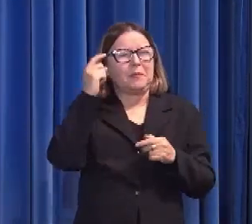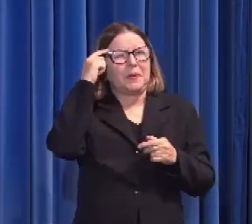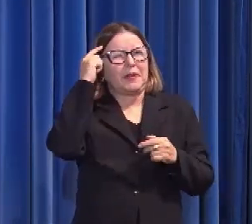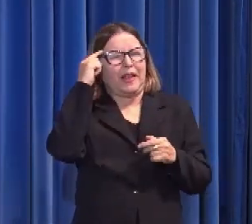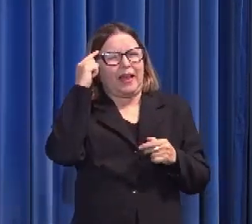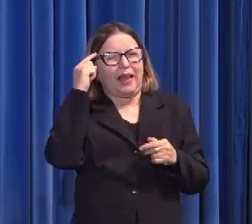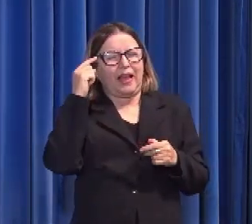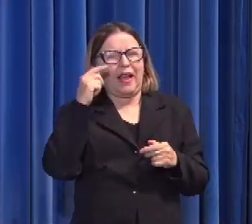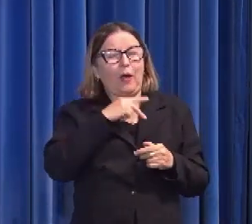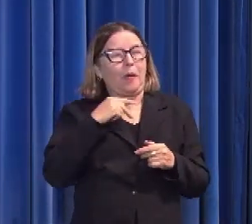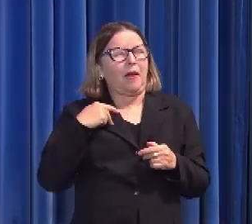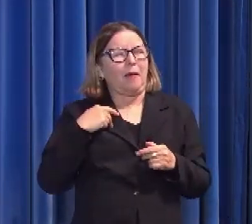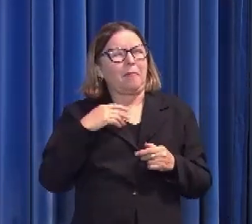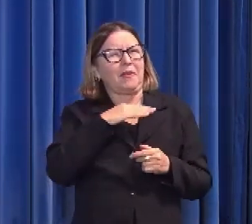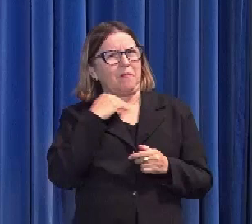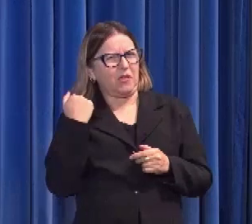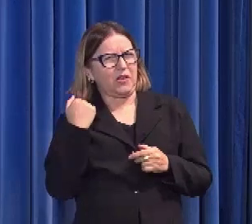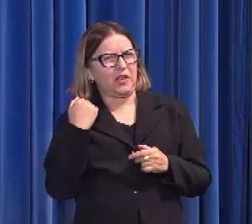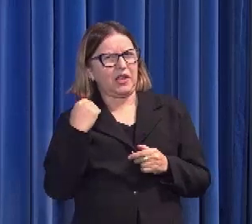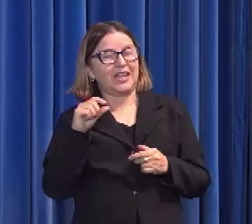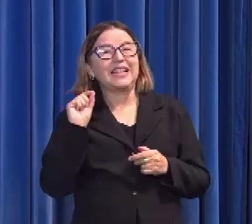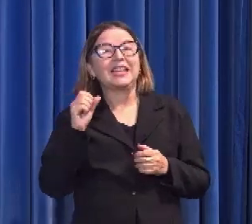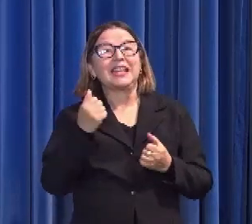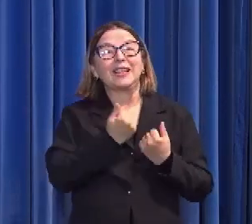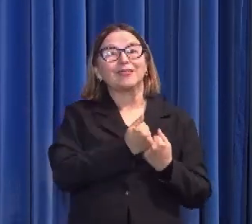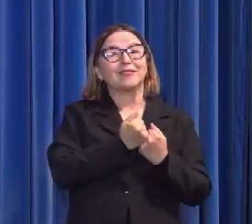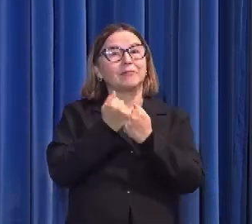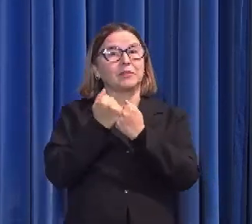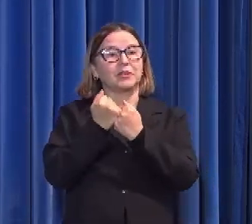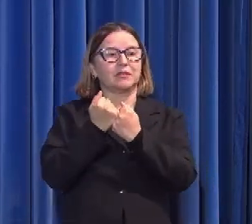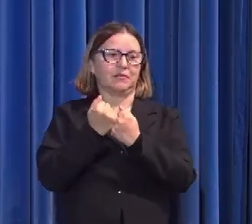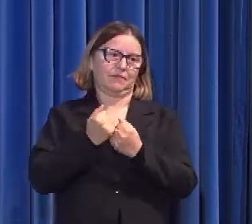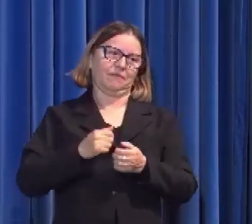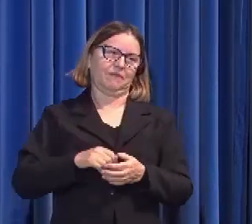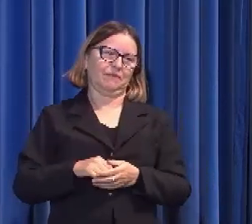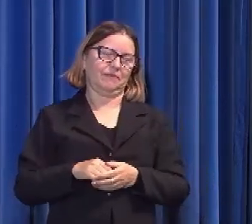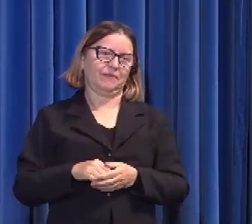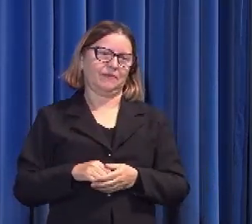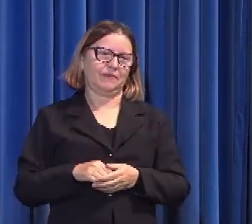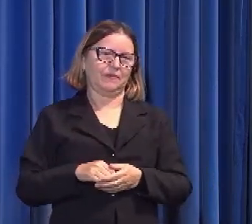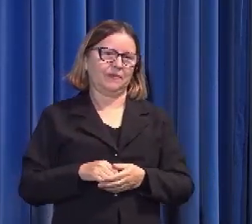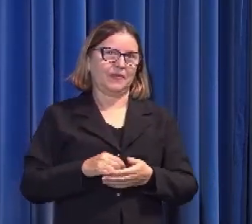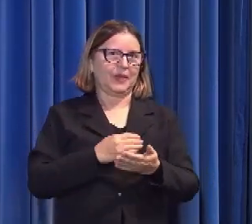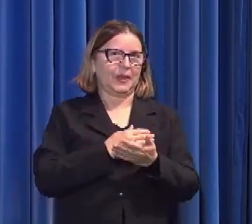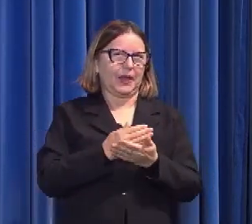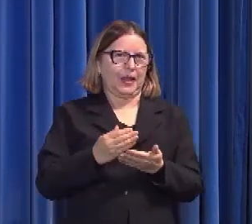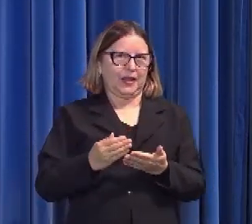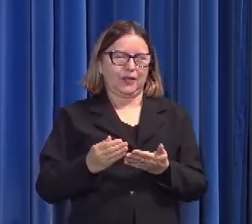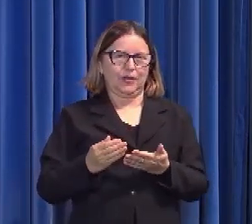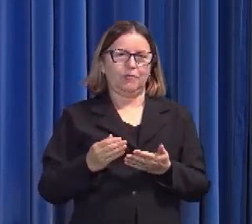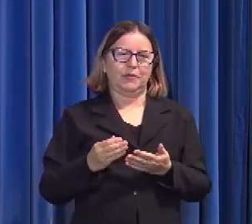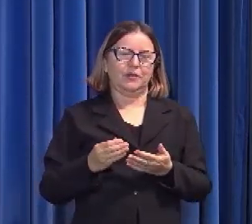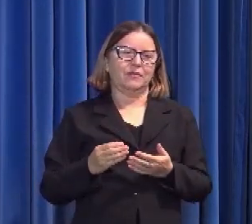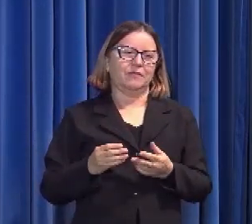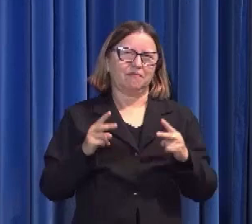quem vai substituir o velho Oi e aí começou a disputa